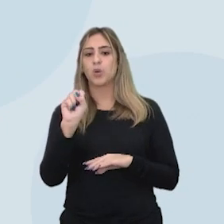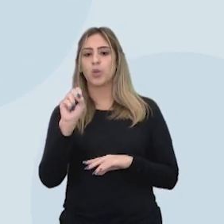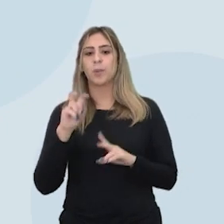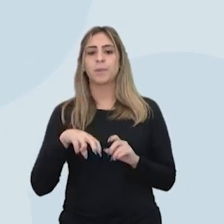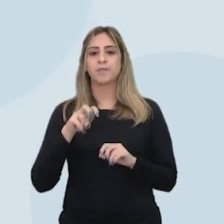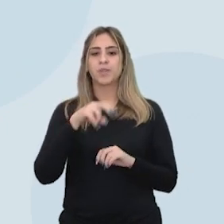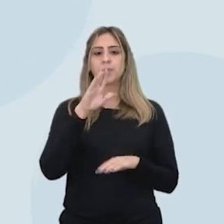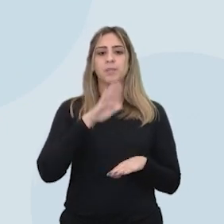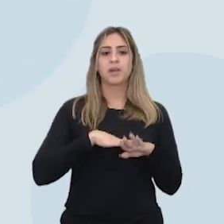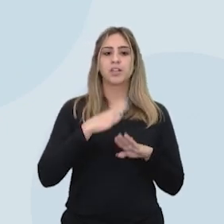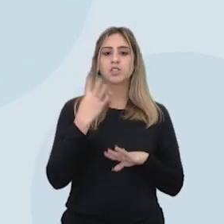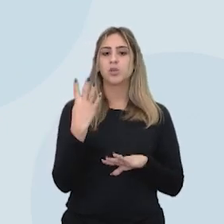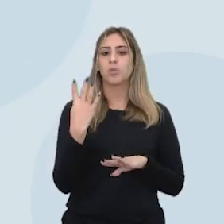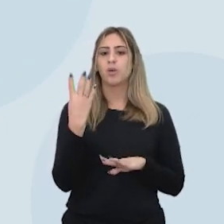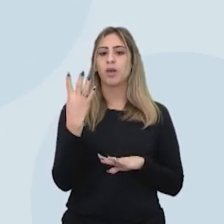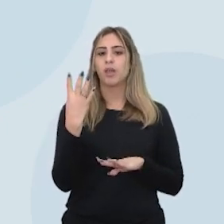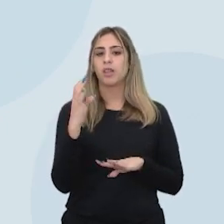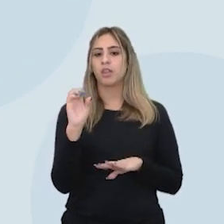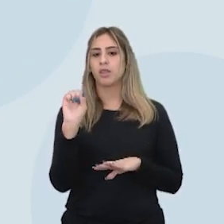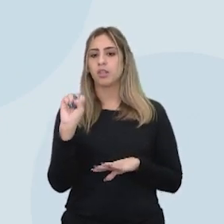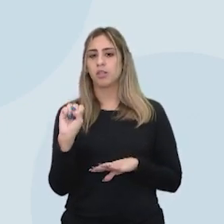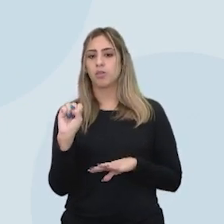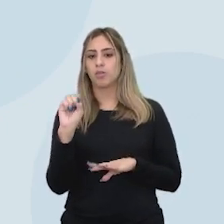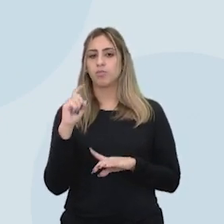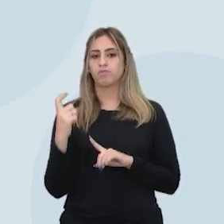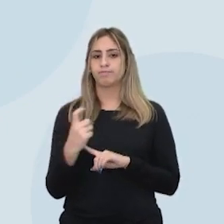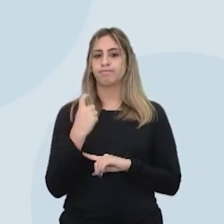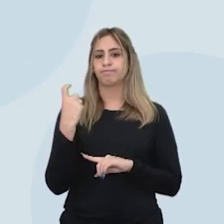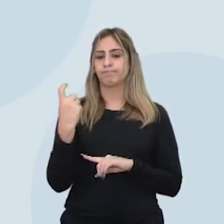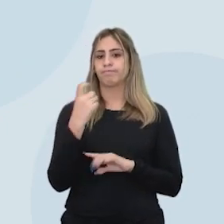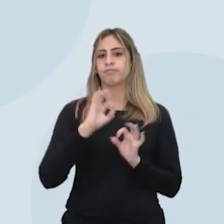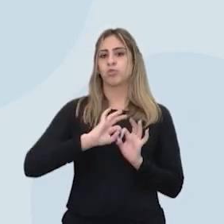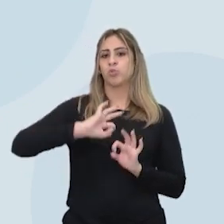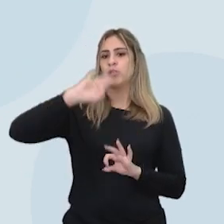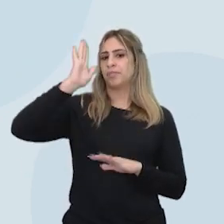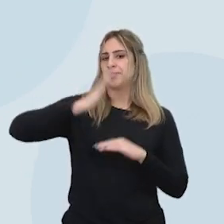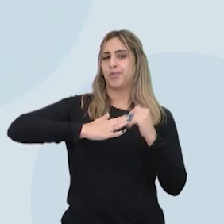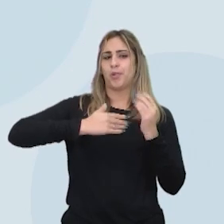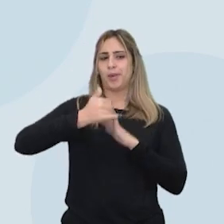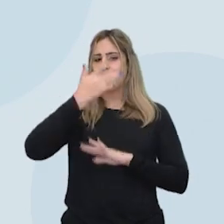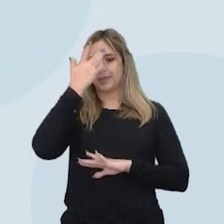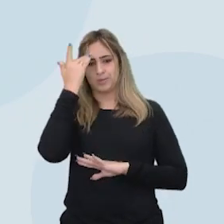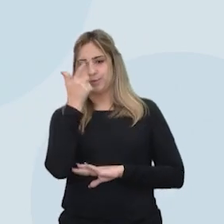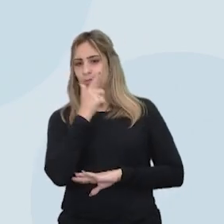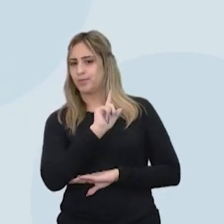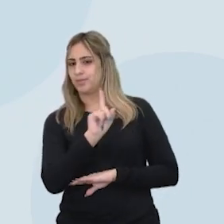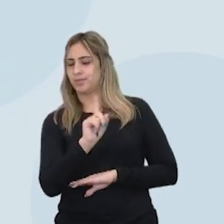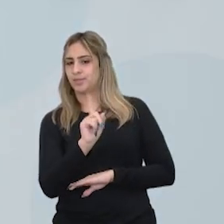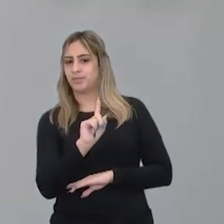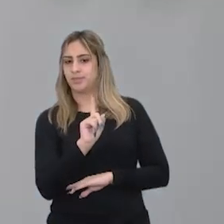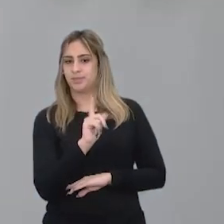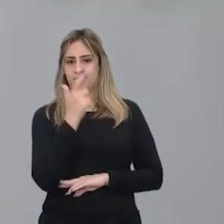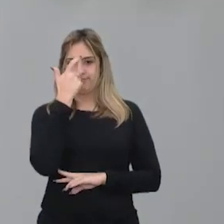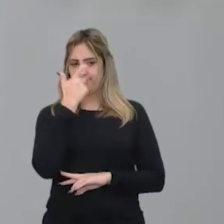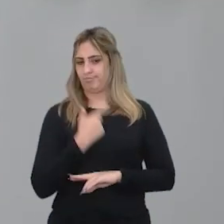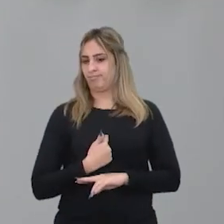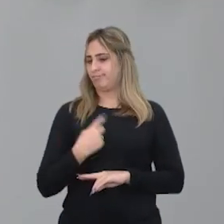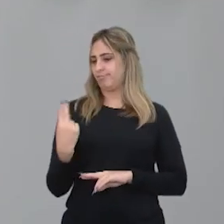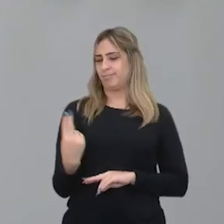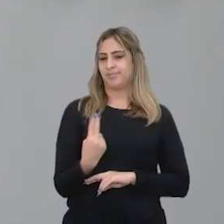de 4.000 metros de altitude. Não é para qualquer um, não, tá certo? Nem para mim,